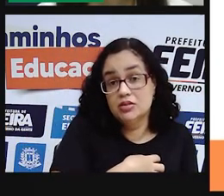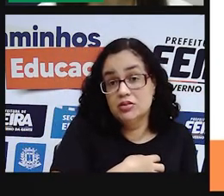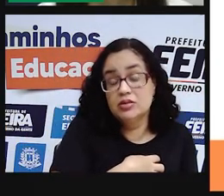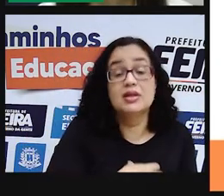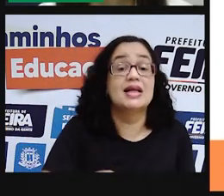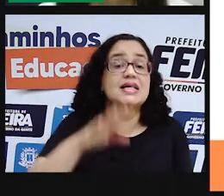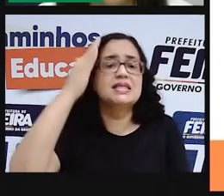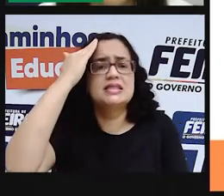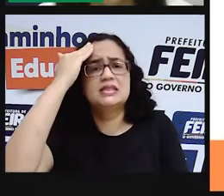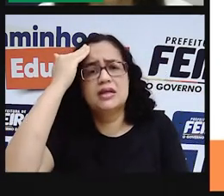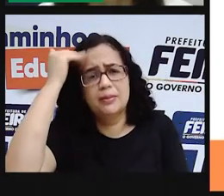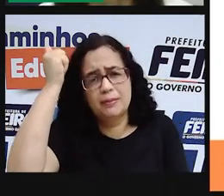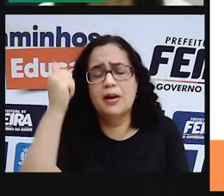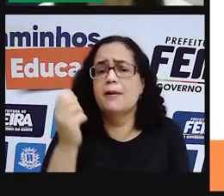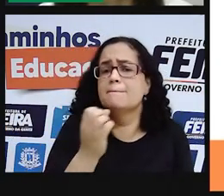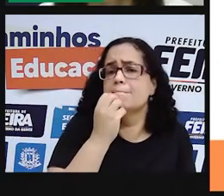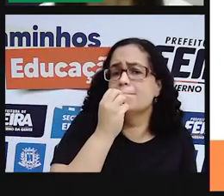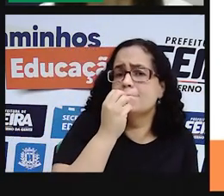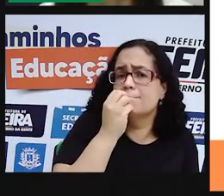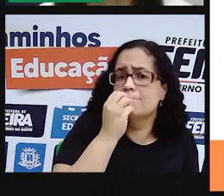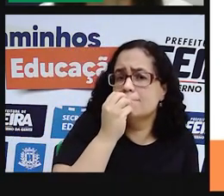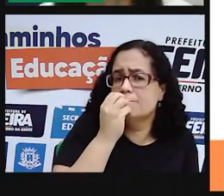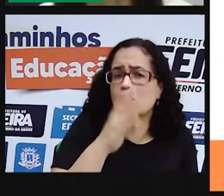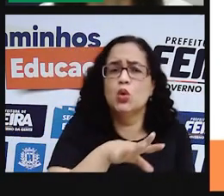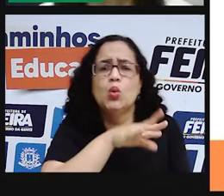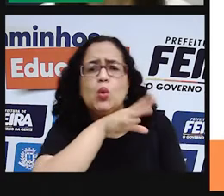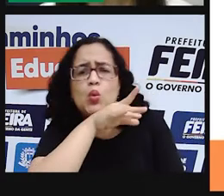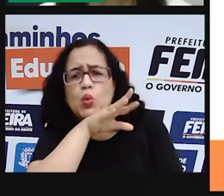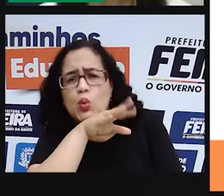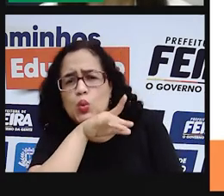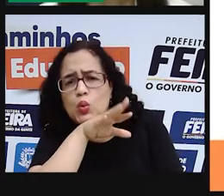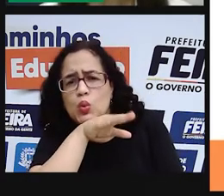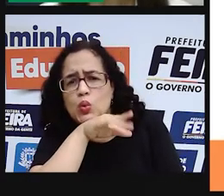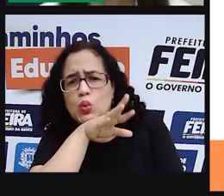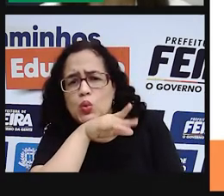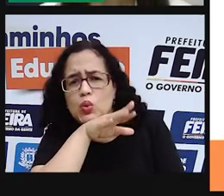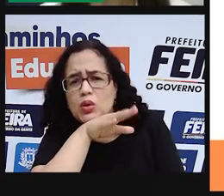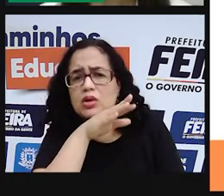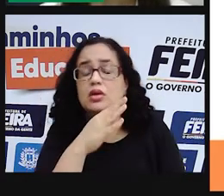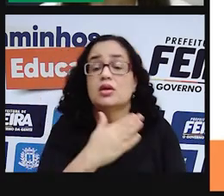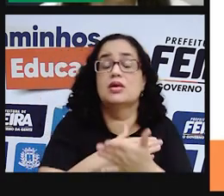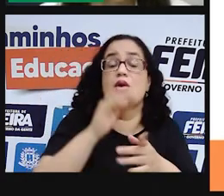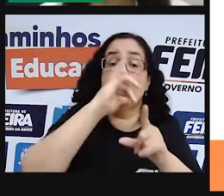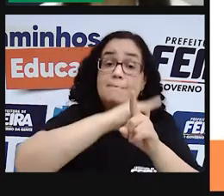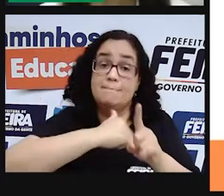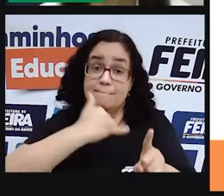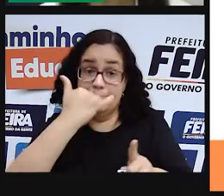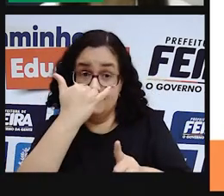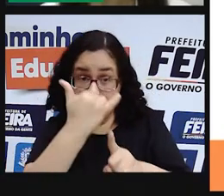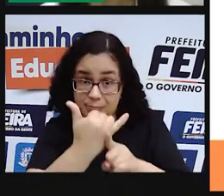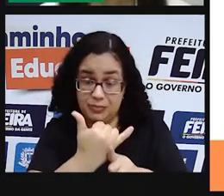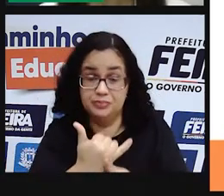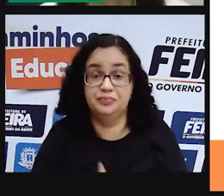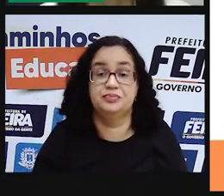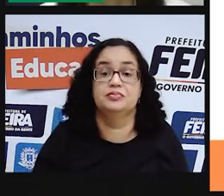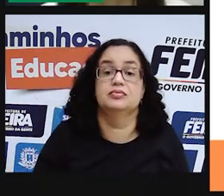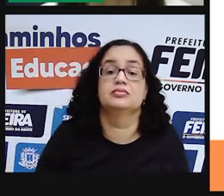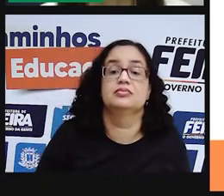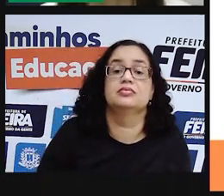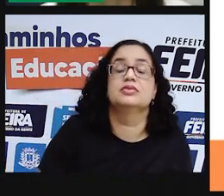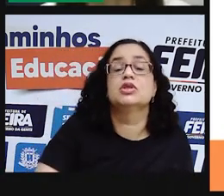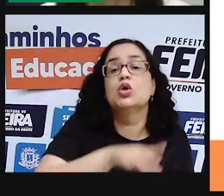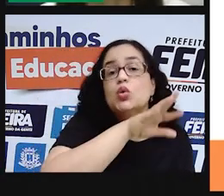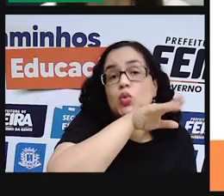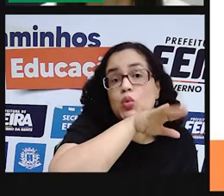e saber muito bem como expor a crueldade e covardia dos que cometem o bullying. E, principalmente, as